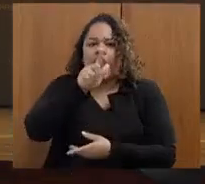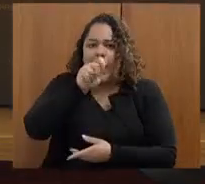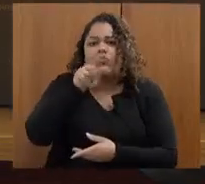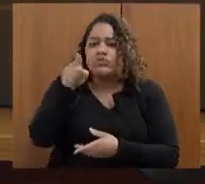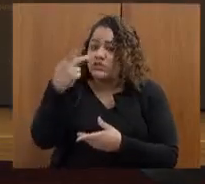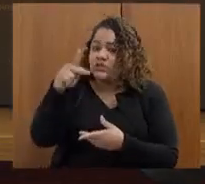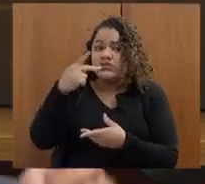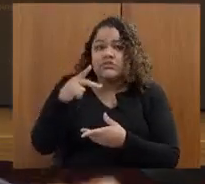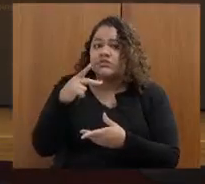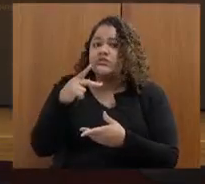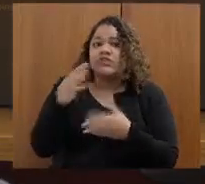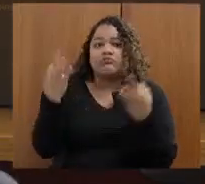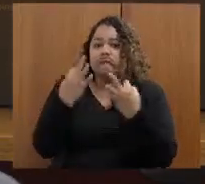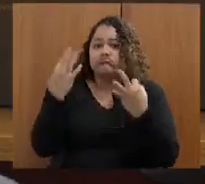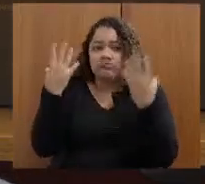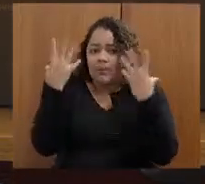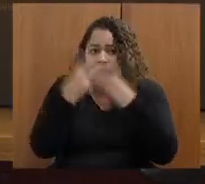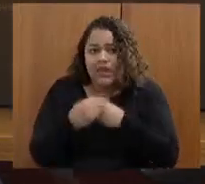trabalhar certo